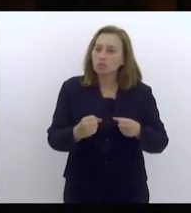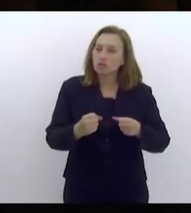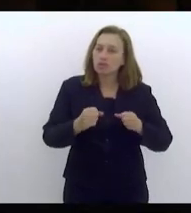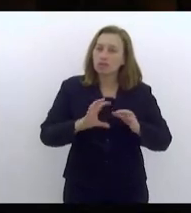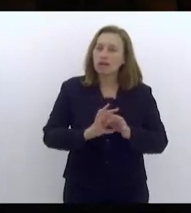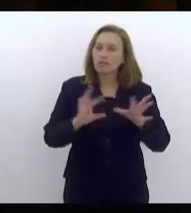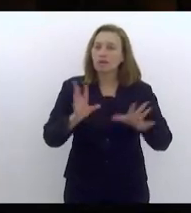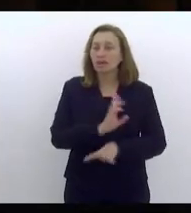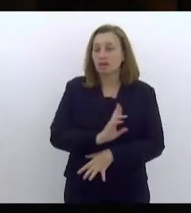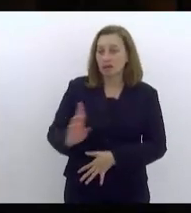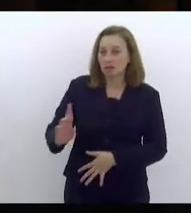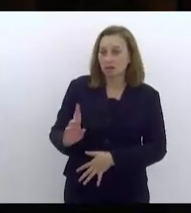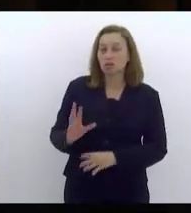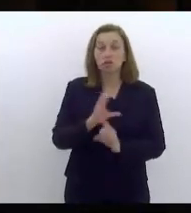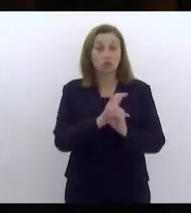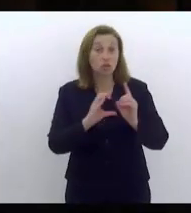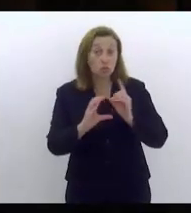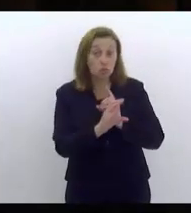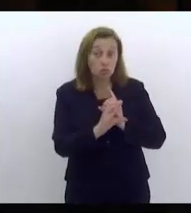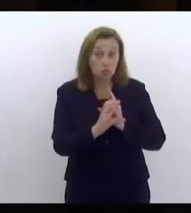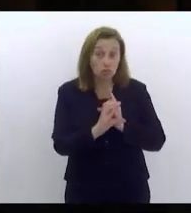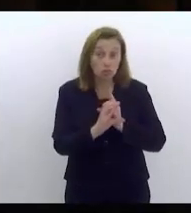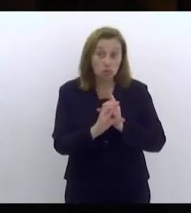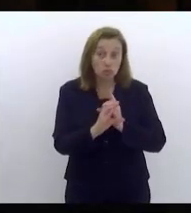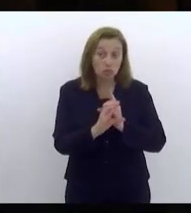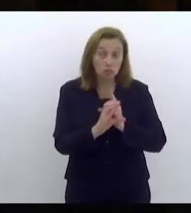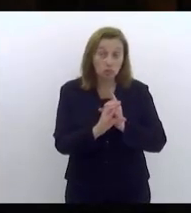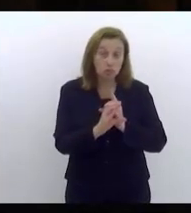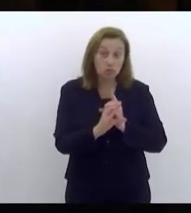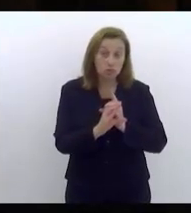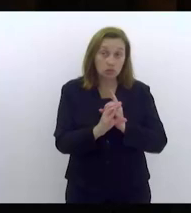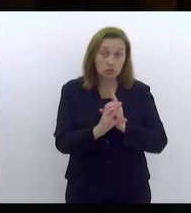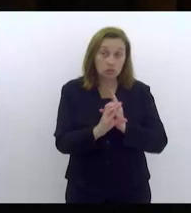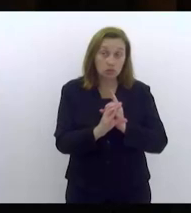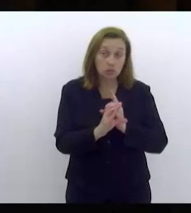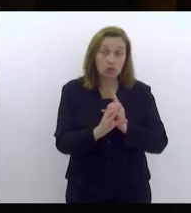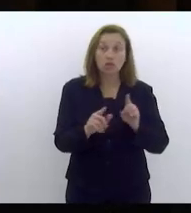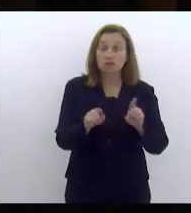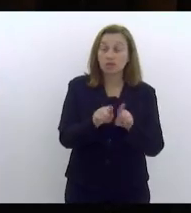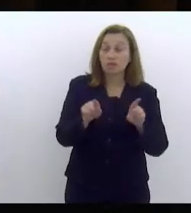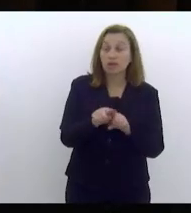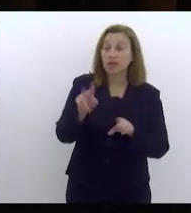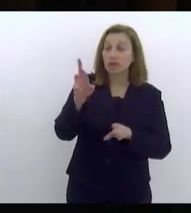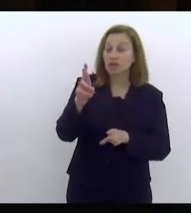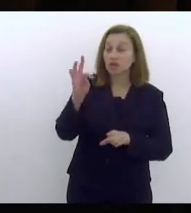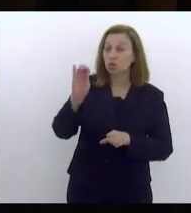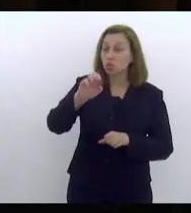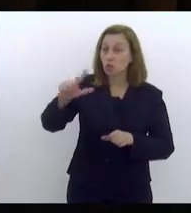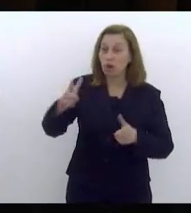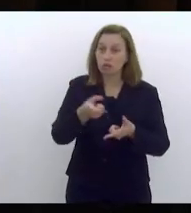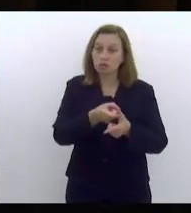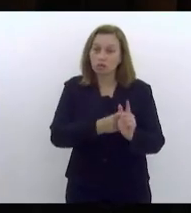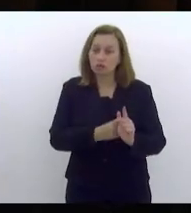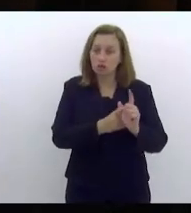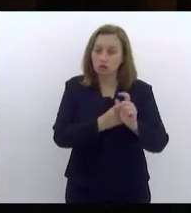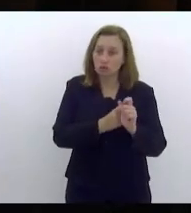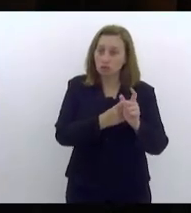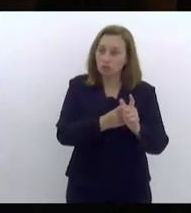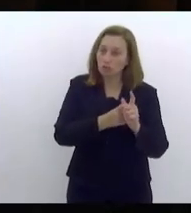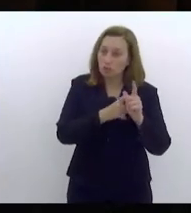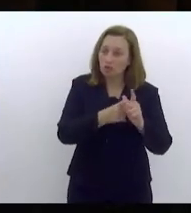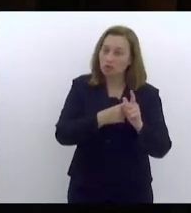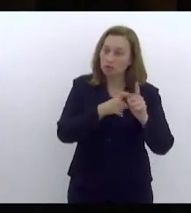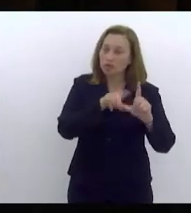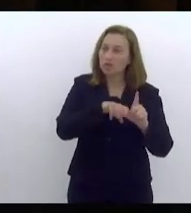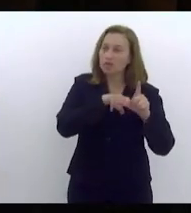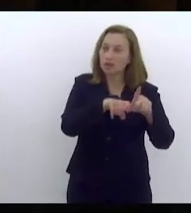liberdade religiosa e de culto aos praticantes de candomblé e também de umbanda. A aprovação desse projeto, nesse